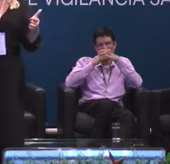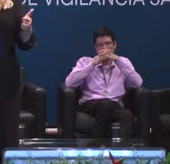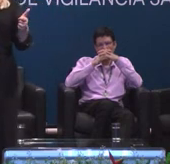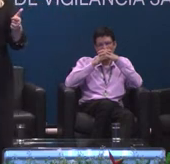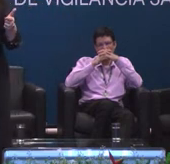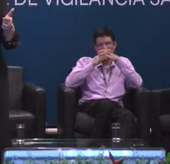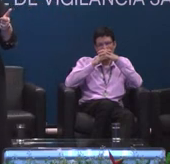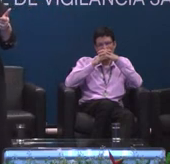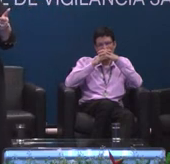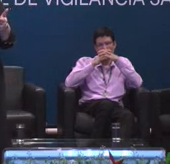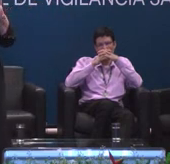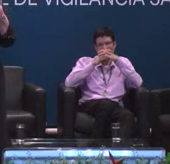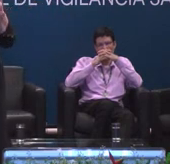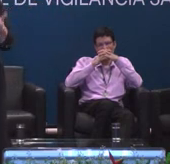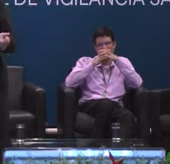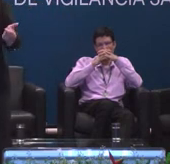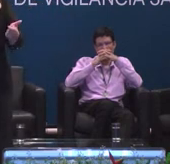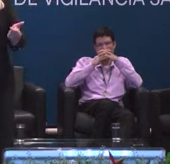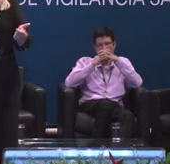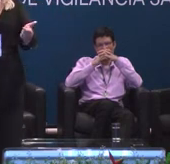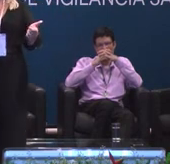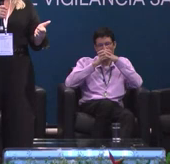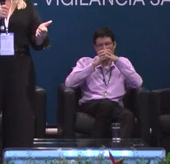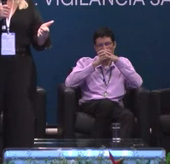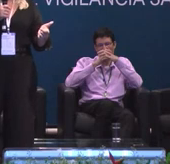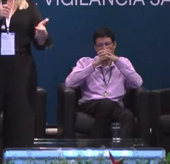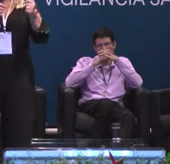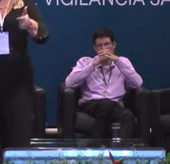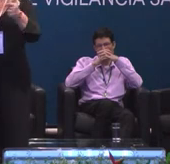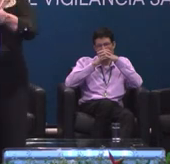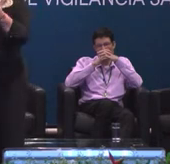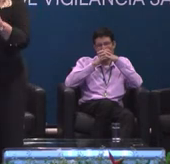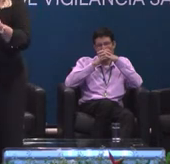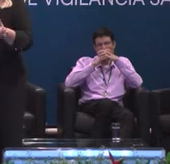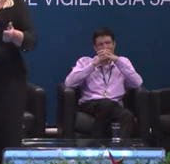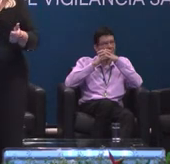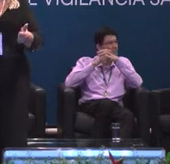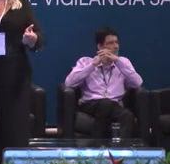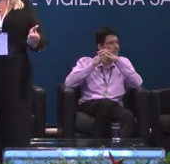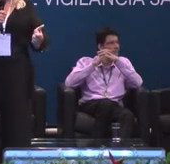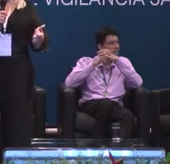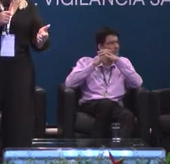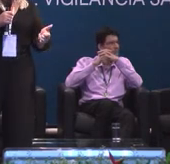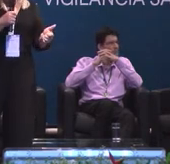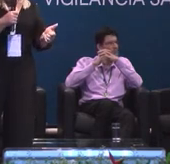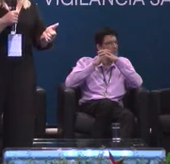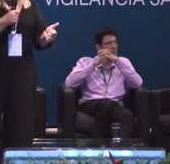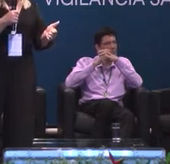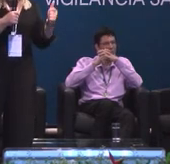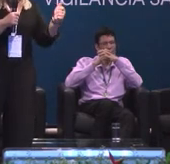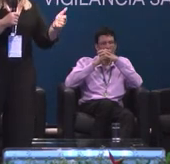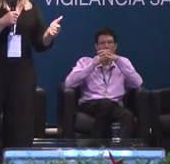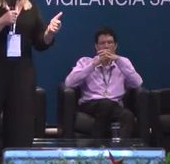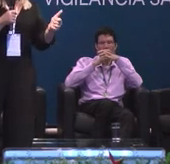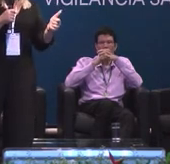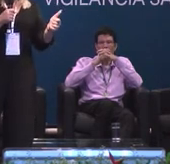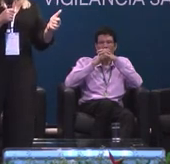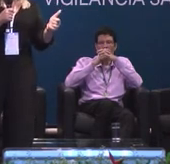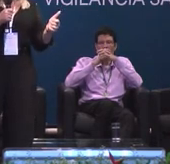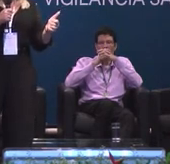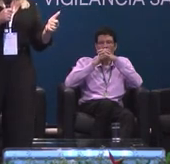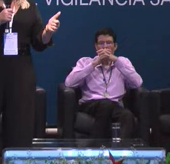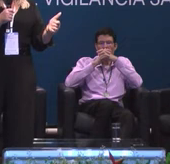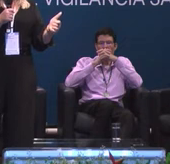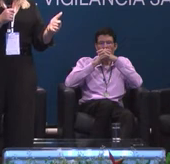de arrecadação. Que fontes são essas, minha gente? É preciso que a gente identifique essas fontes. A ausência do sistema de